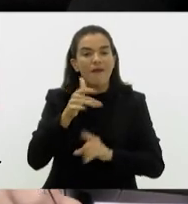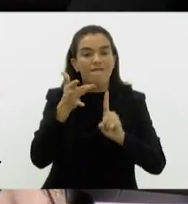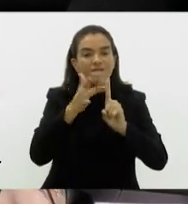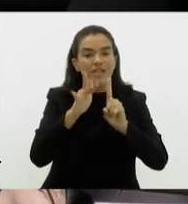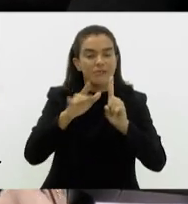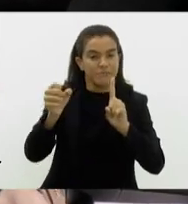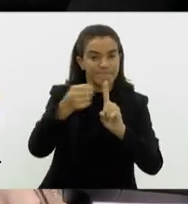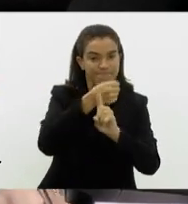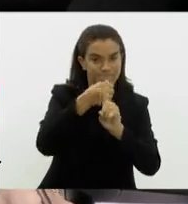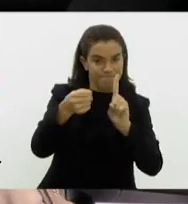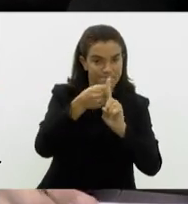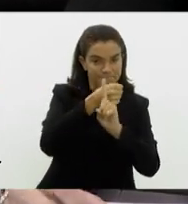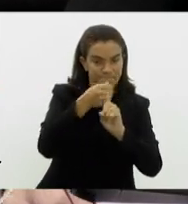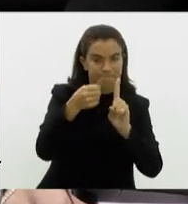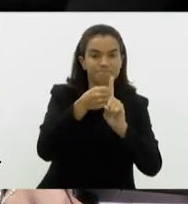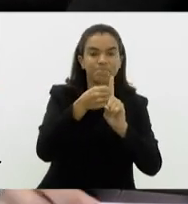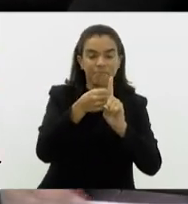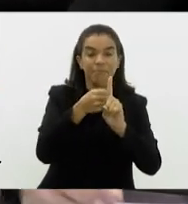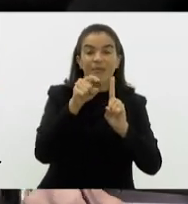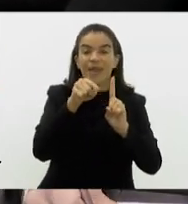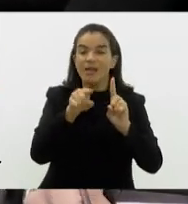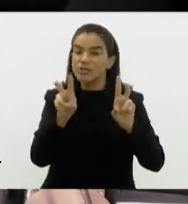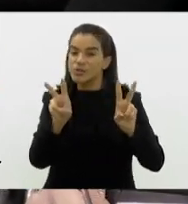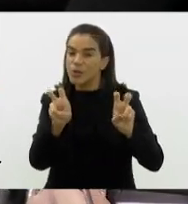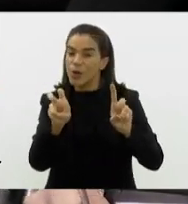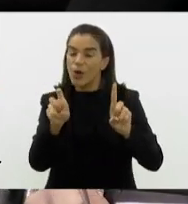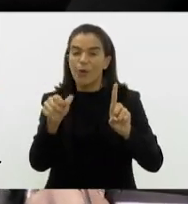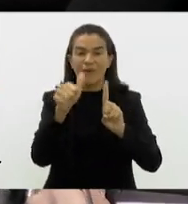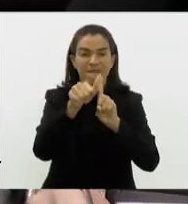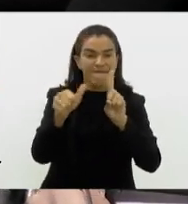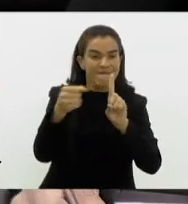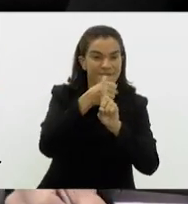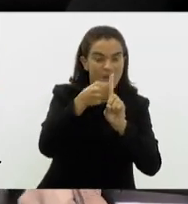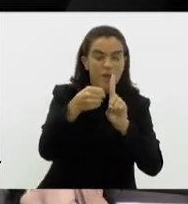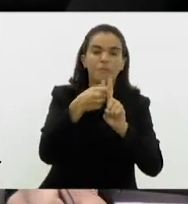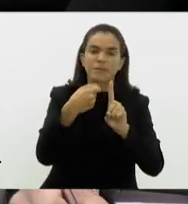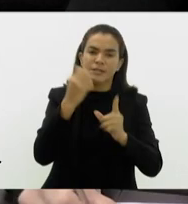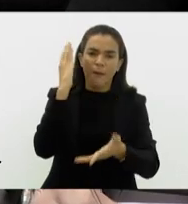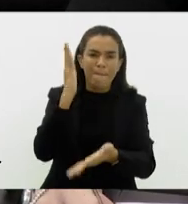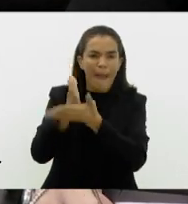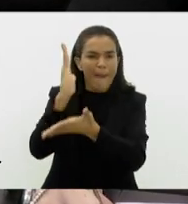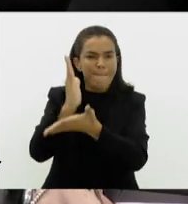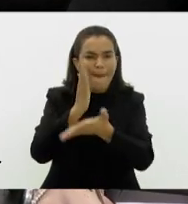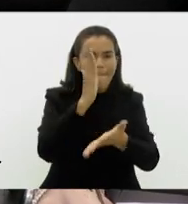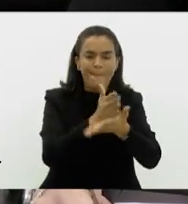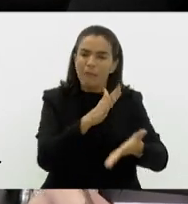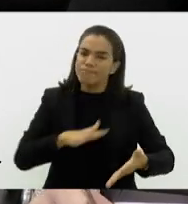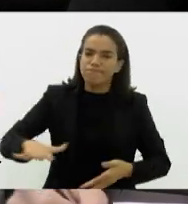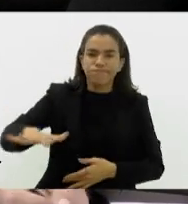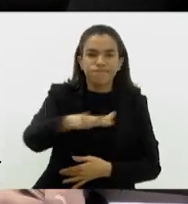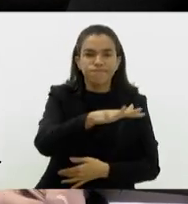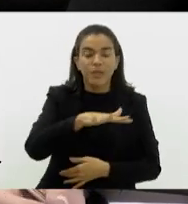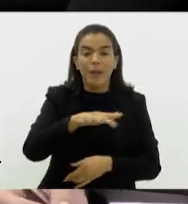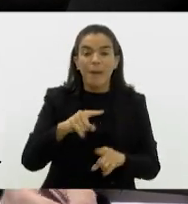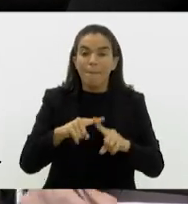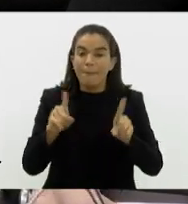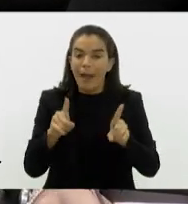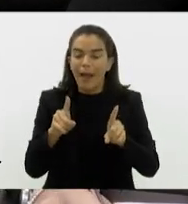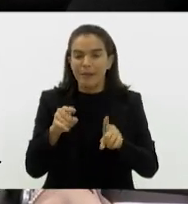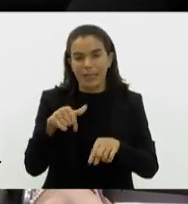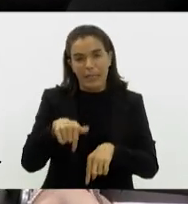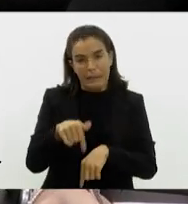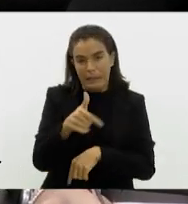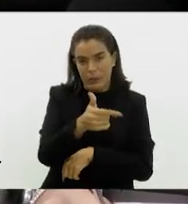Violência. Então, essa questão da violência contra as mulheres precisa ser combatida em todas as dimensões. Mas, assim, aqui